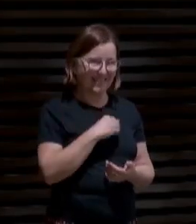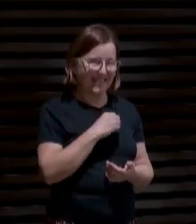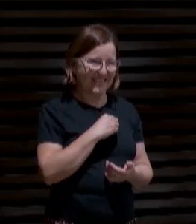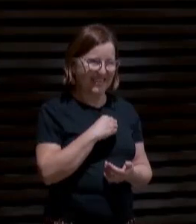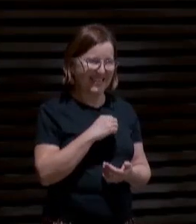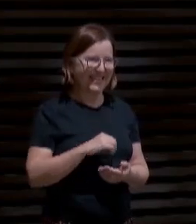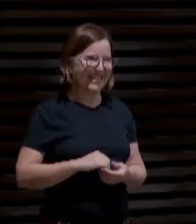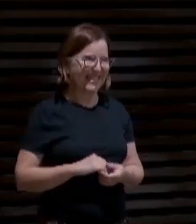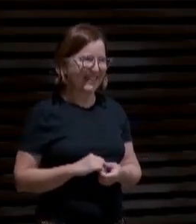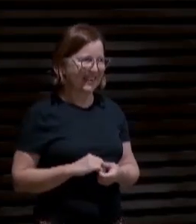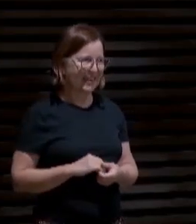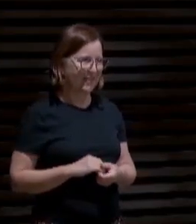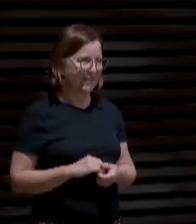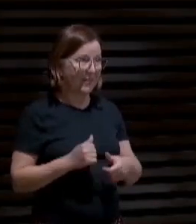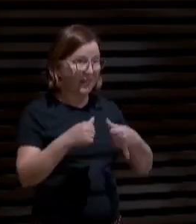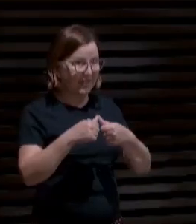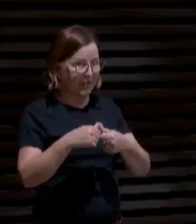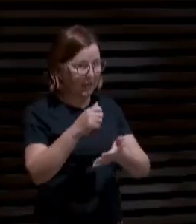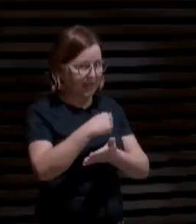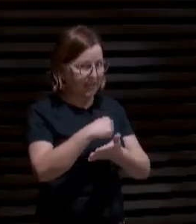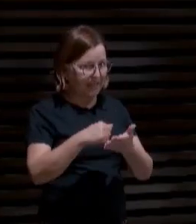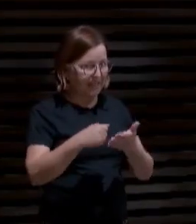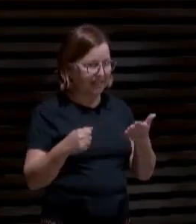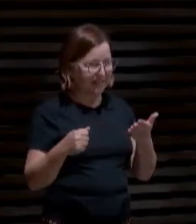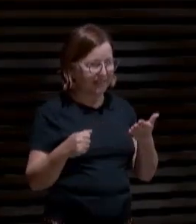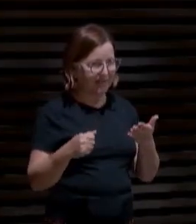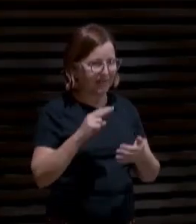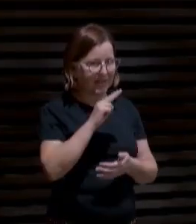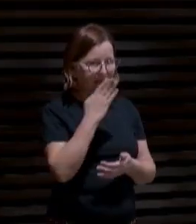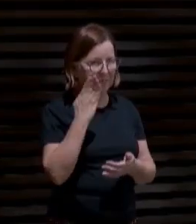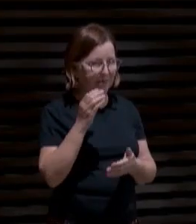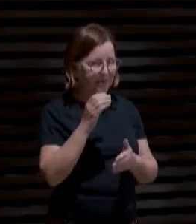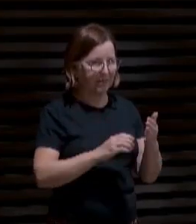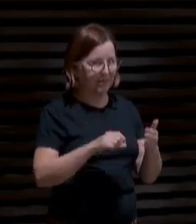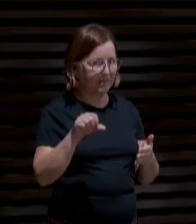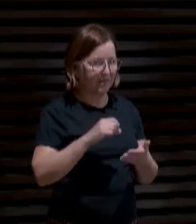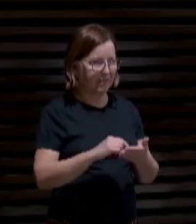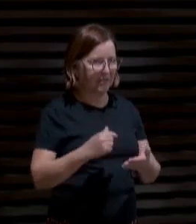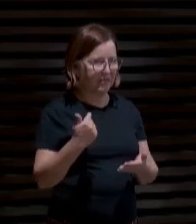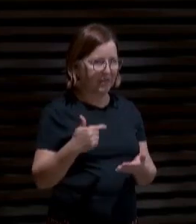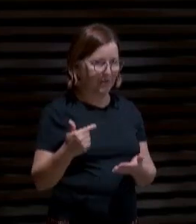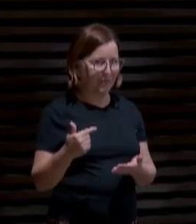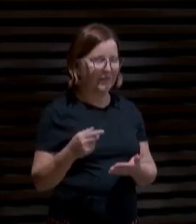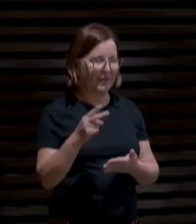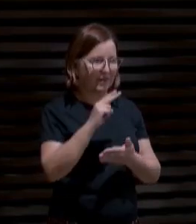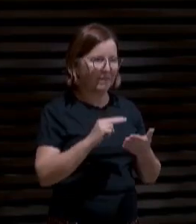pecados. Isso está em Hebreus capítulo 9, verso 22. Vamos ler esse